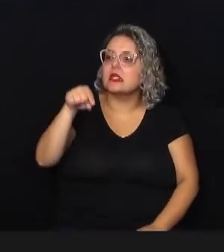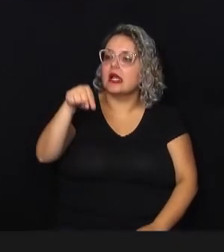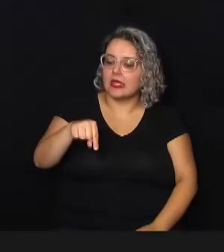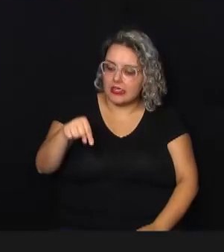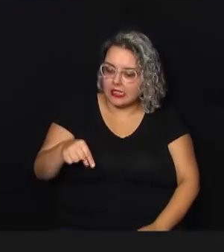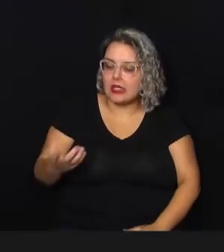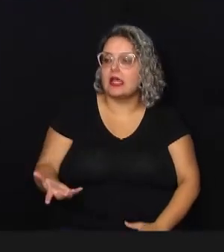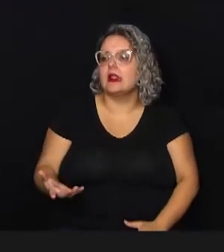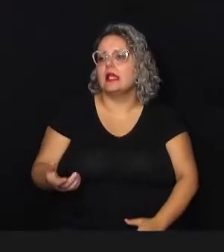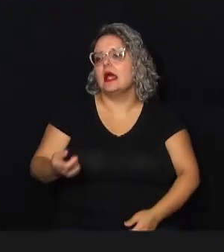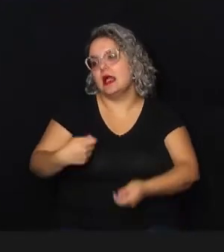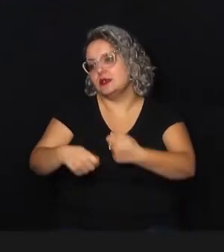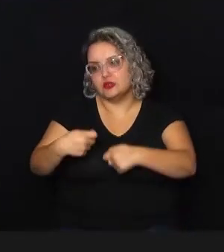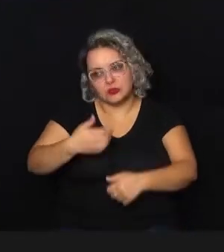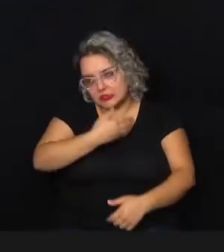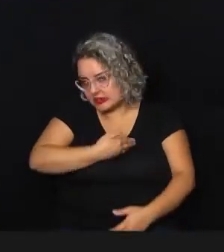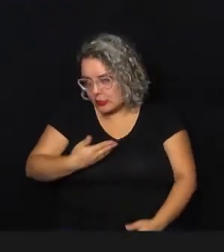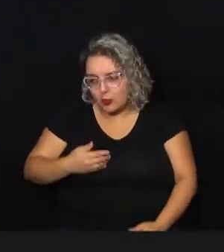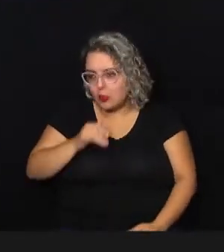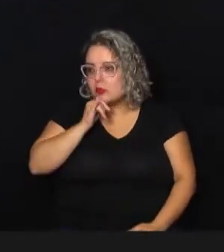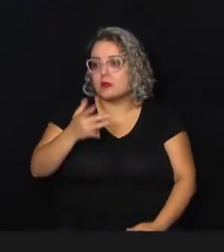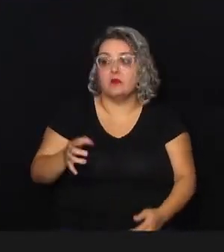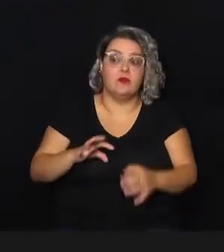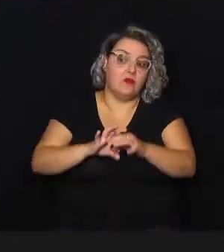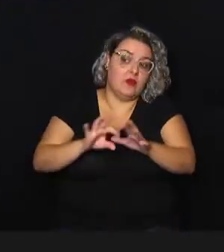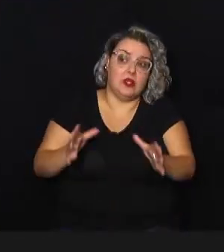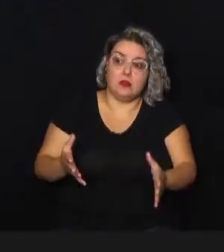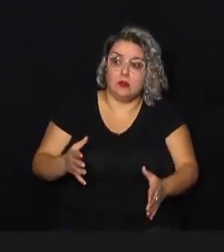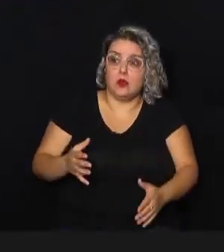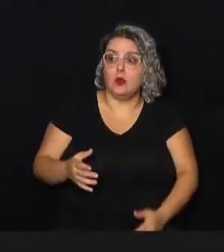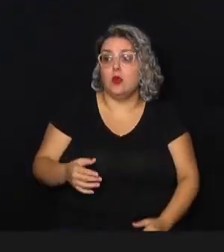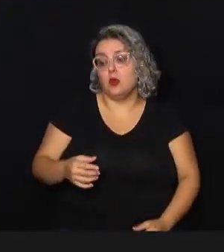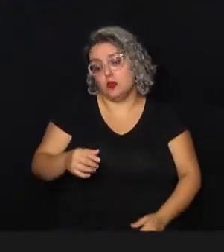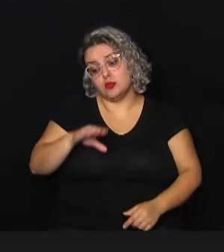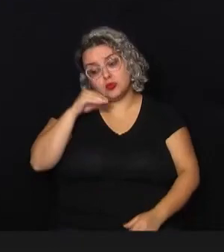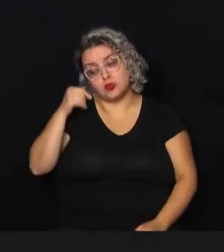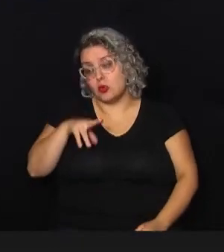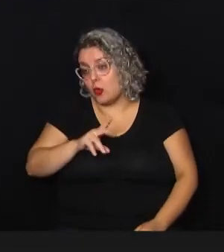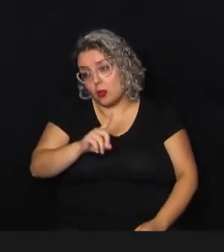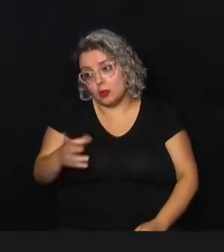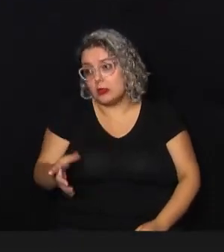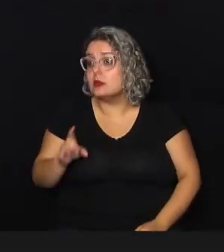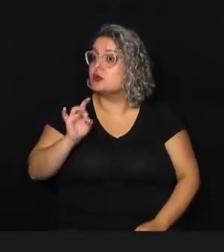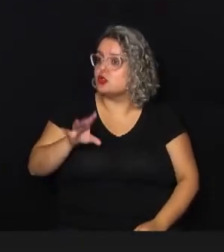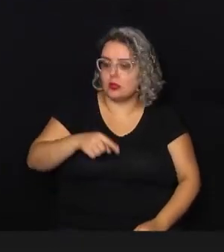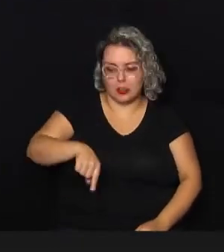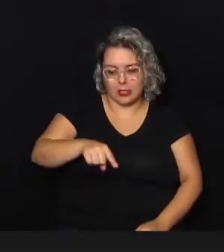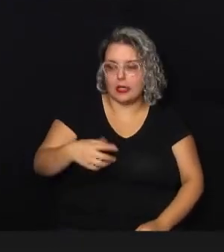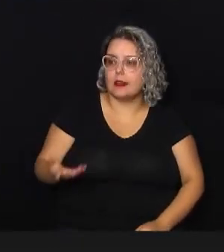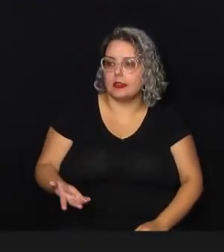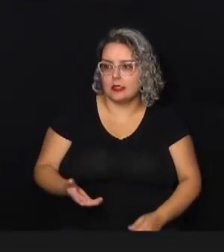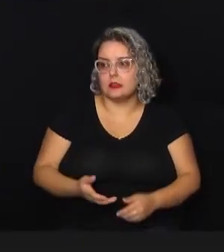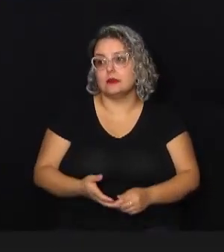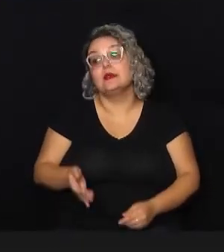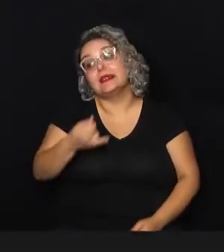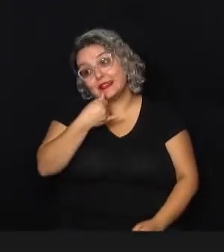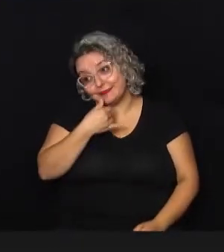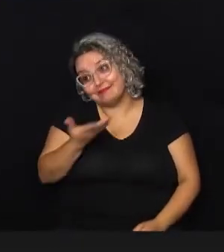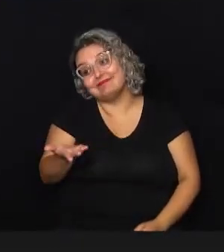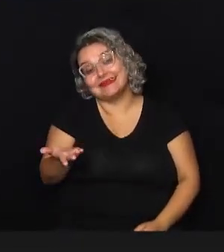né, da administração pública, que vai liberar os seus ou não, né? Só aplica tão somente a eles. Infelizmente,